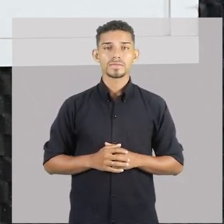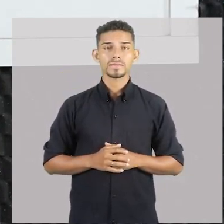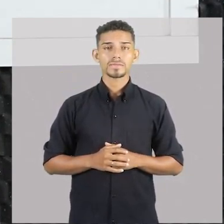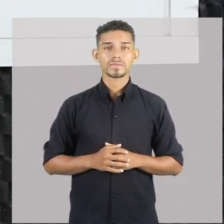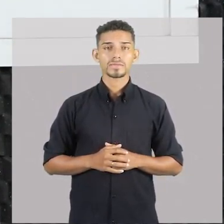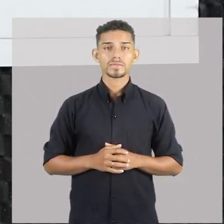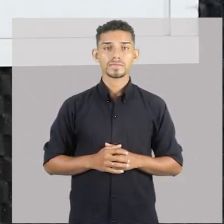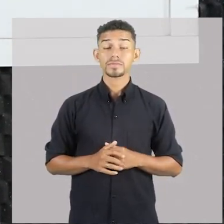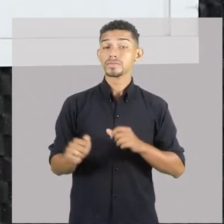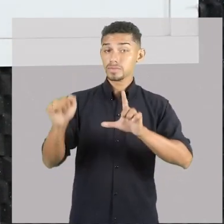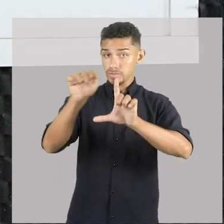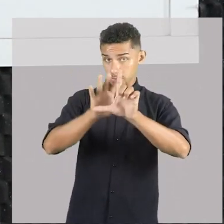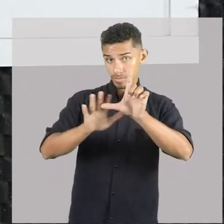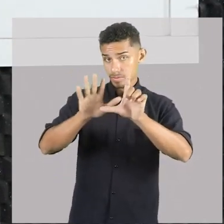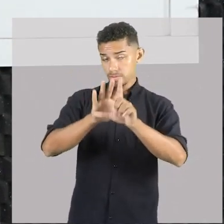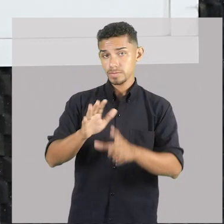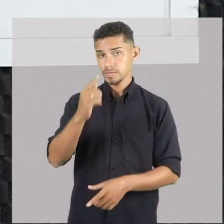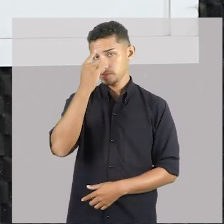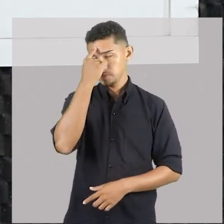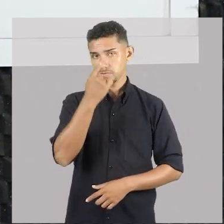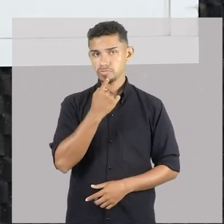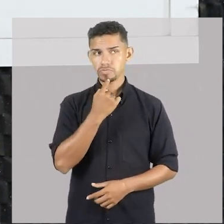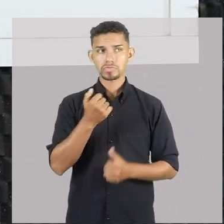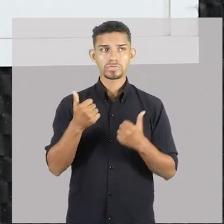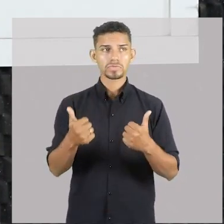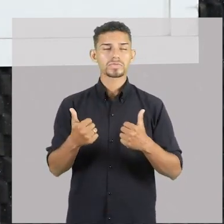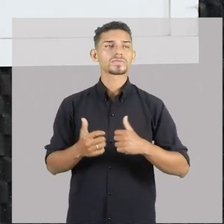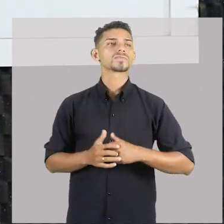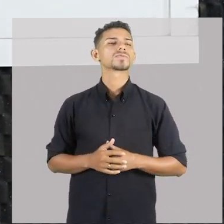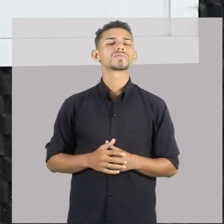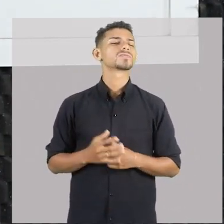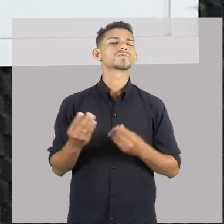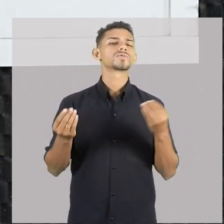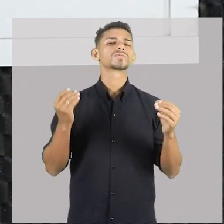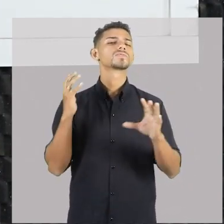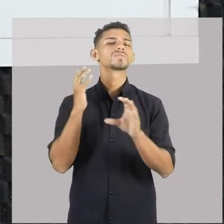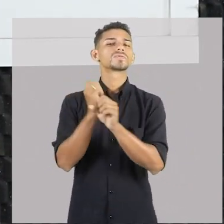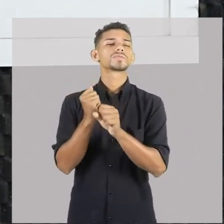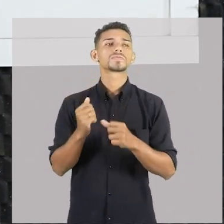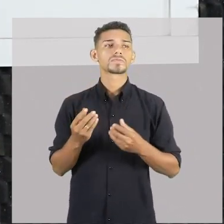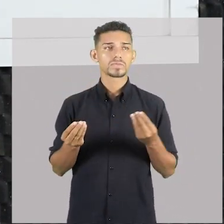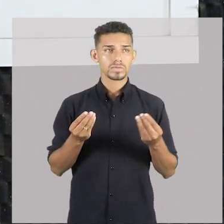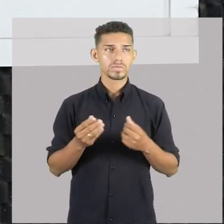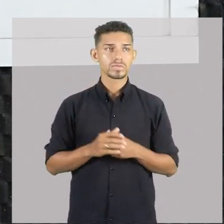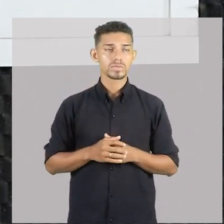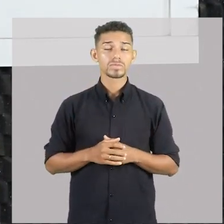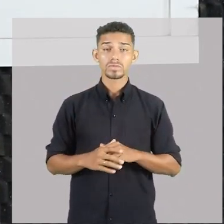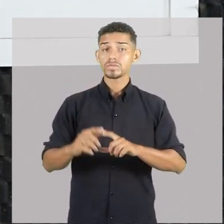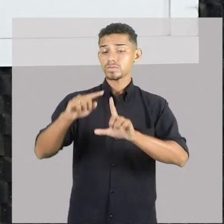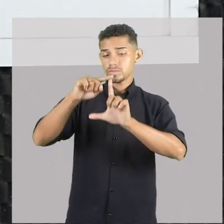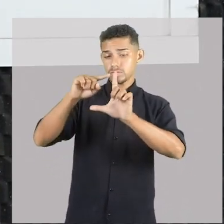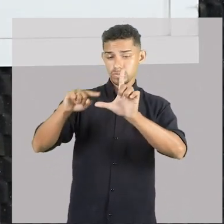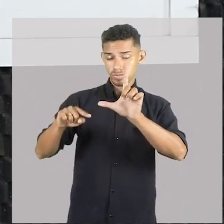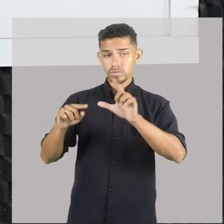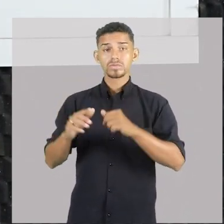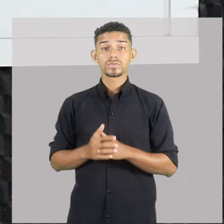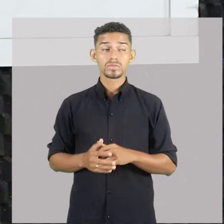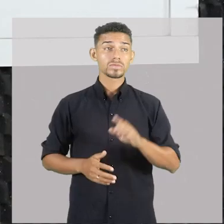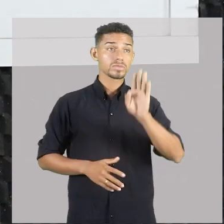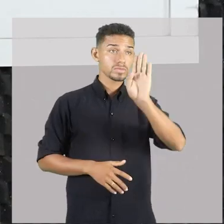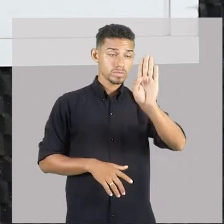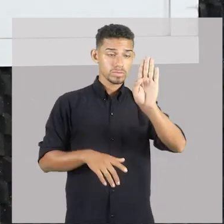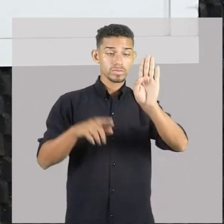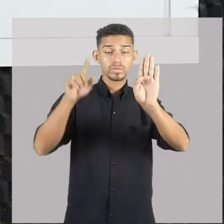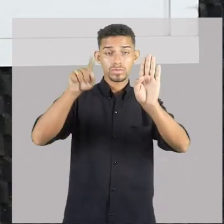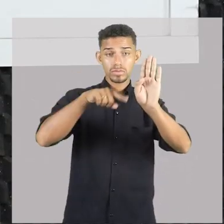a área da figura, beleza? Tá. Como é que calcula essa área? Como é um triângulo, é a base vezes